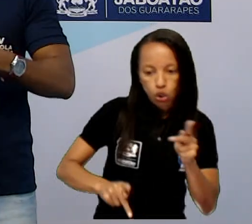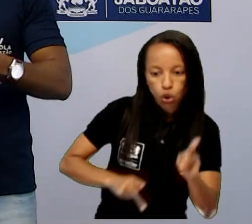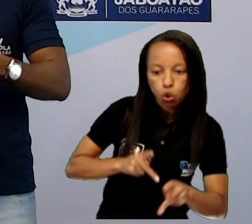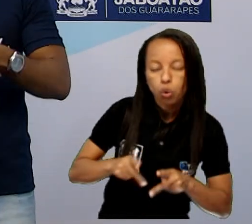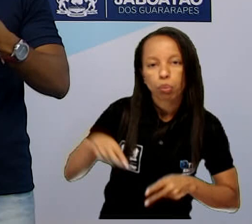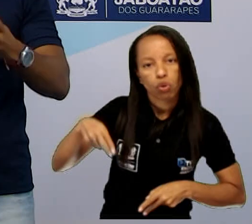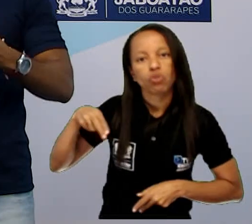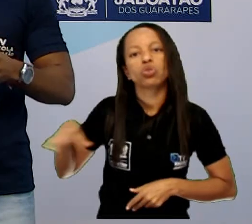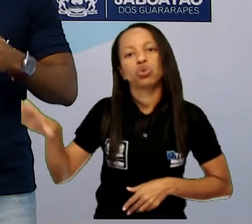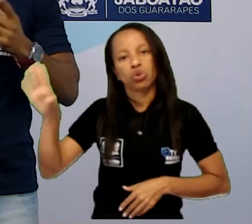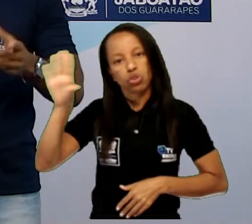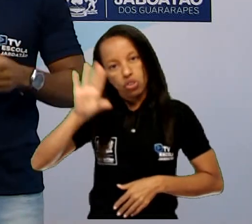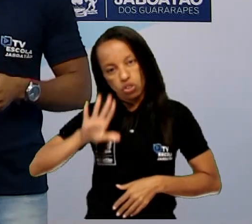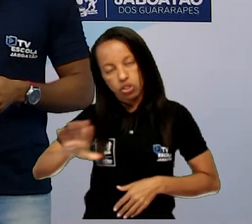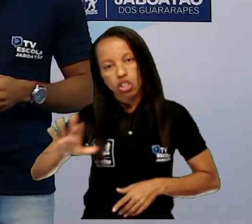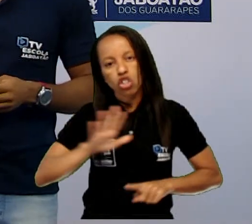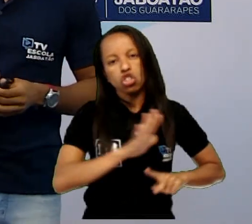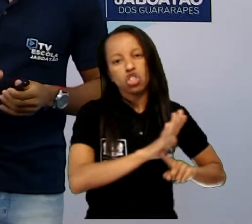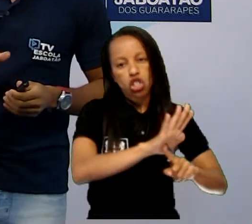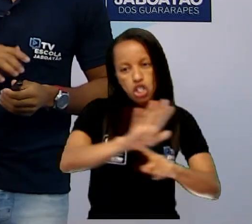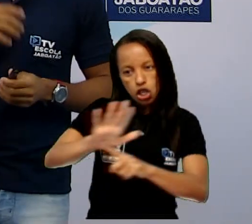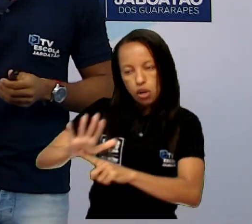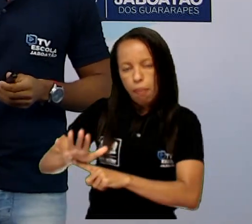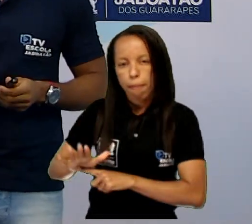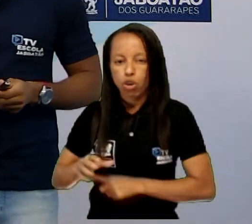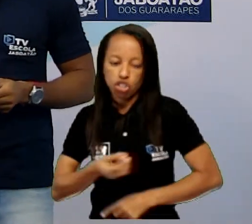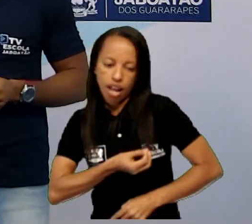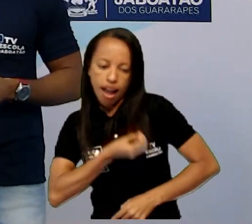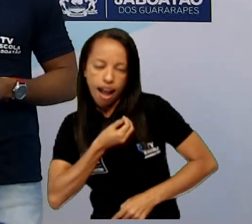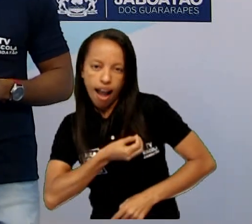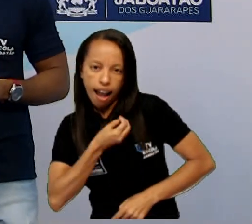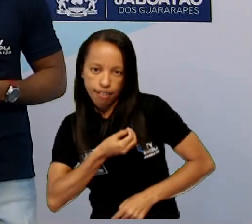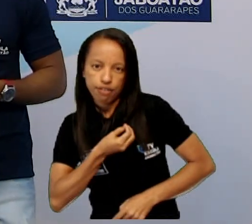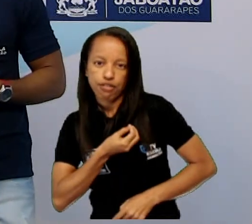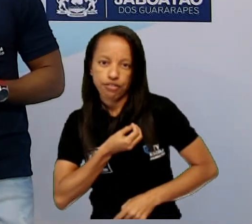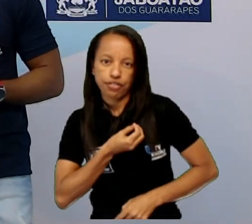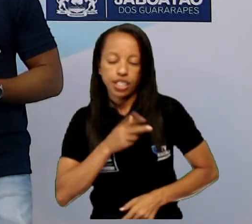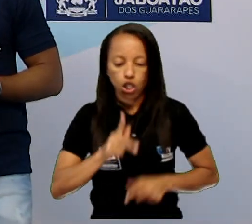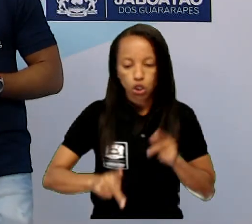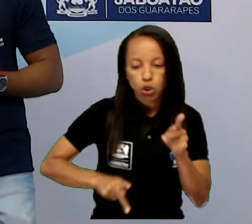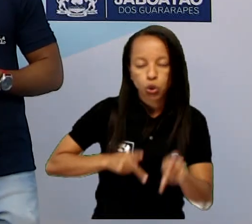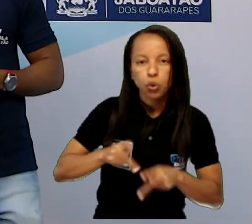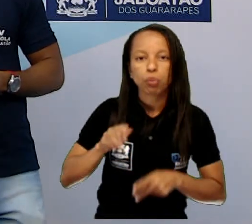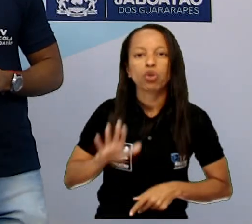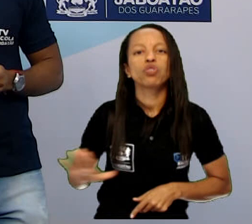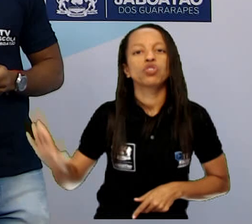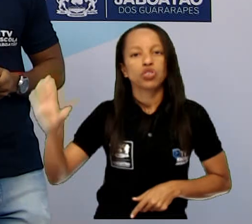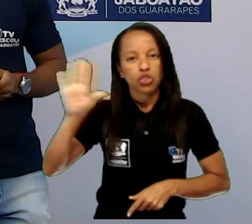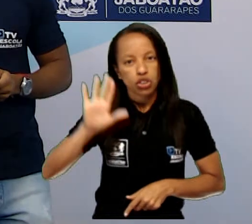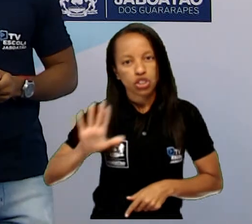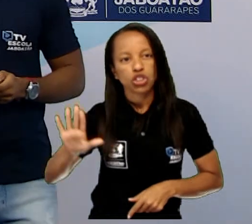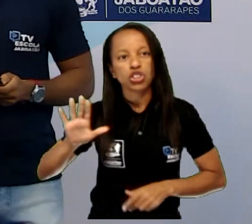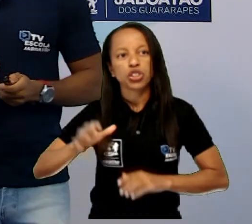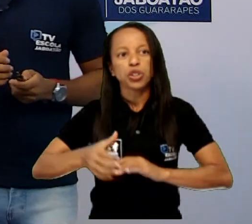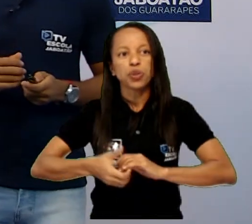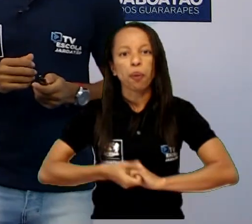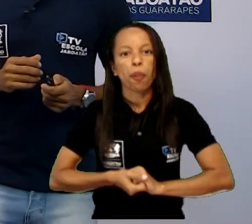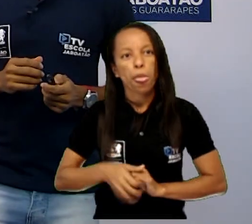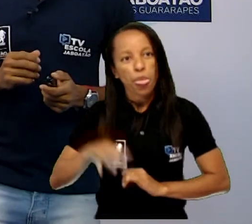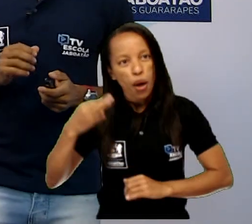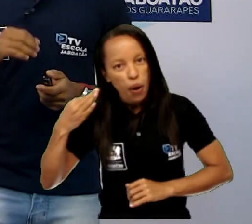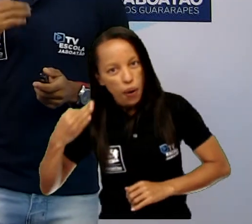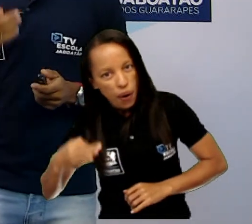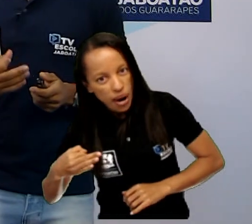muita garra a vida do povo nordestino, né? As presepadas do famoso João Grilo. Ok, pessoal? Todo mundo